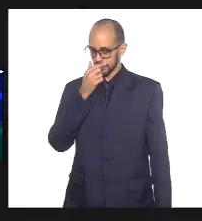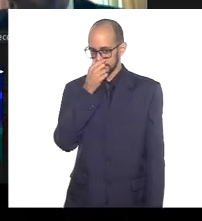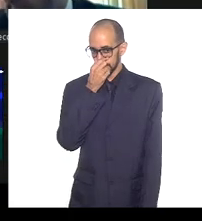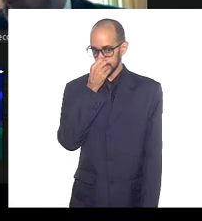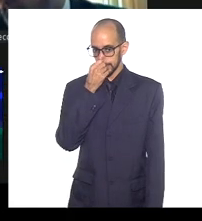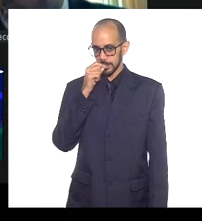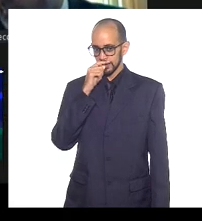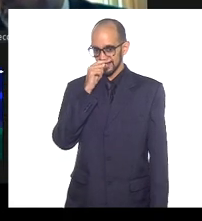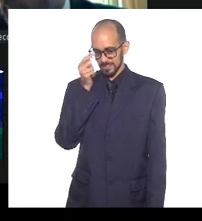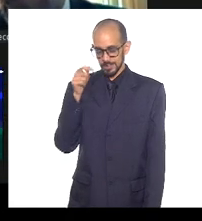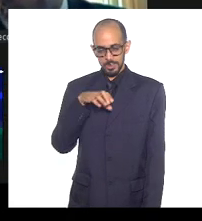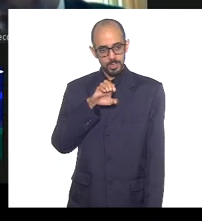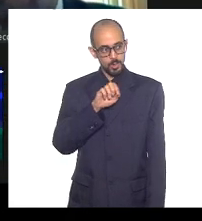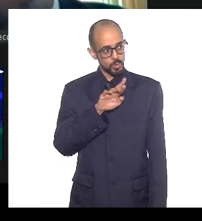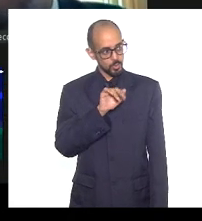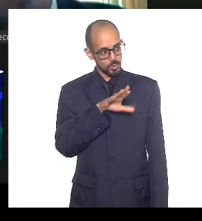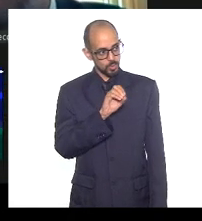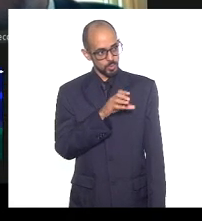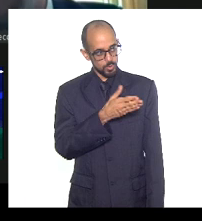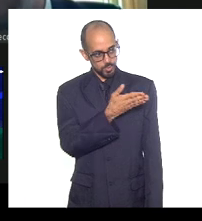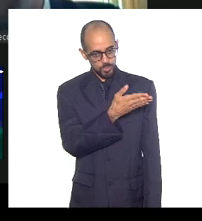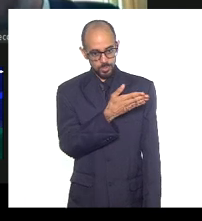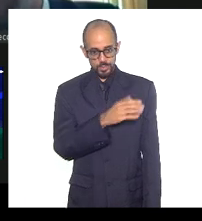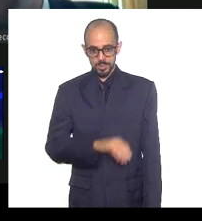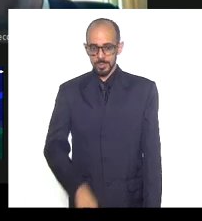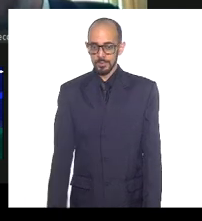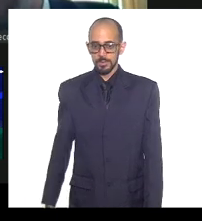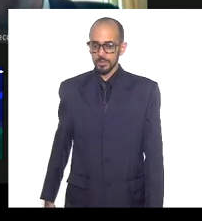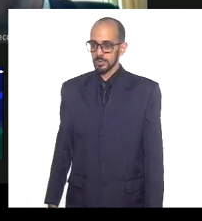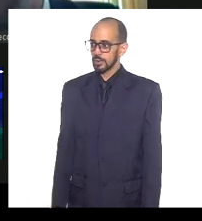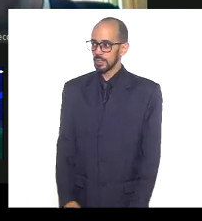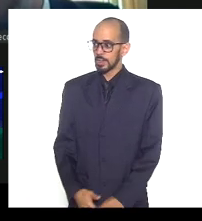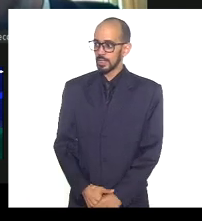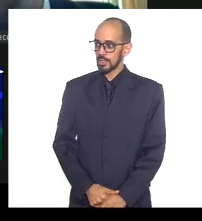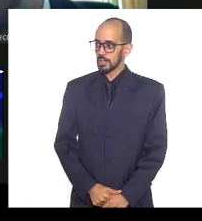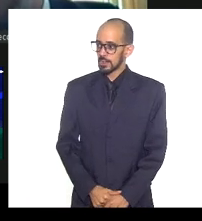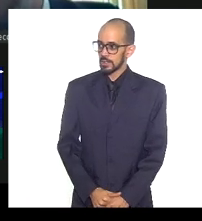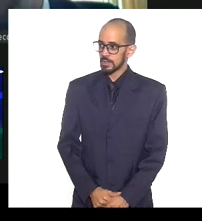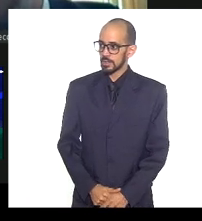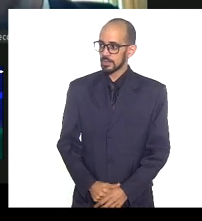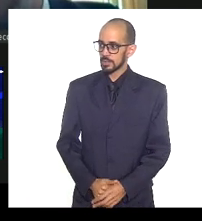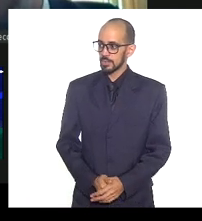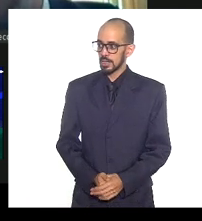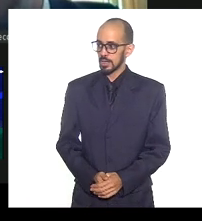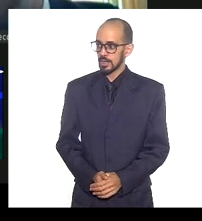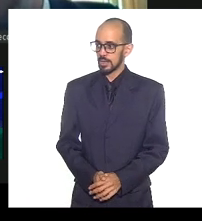Eurico Apareceu Eurico